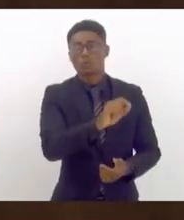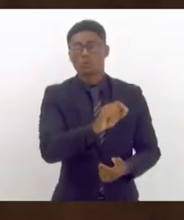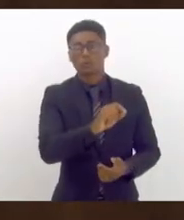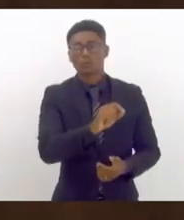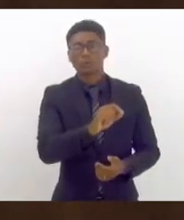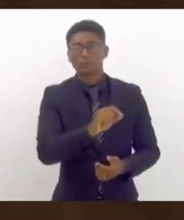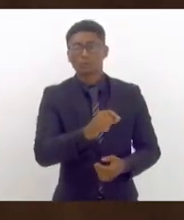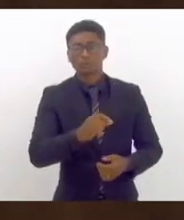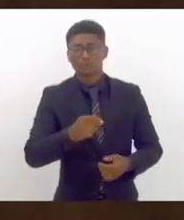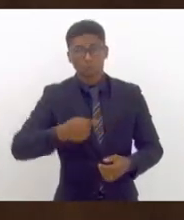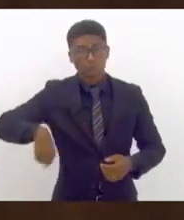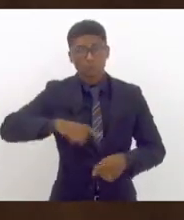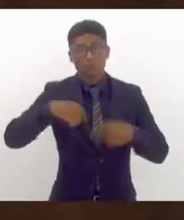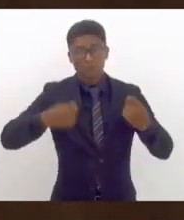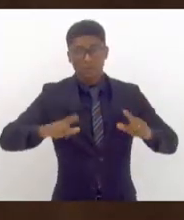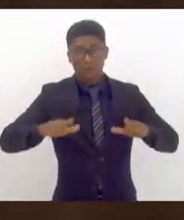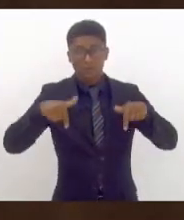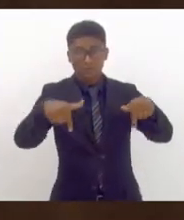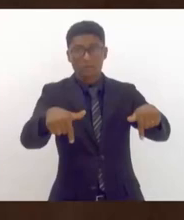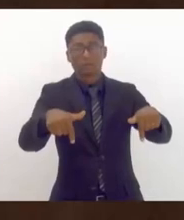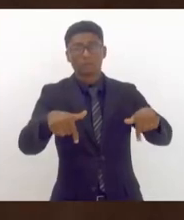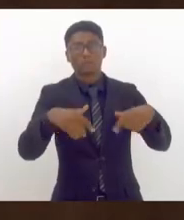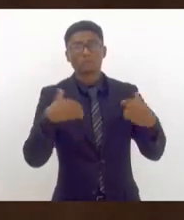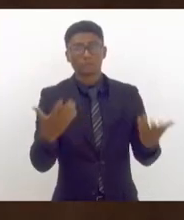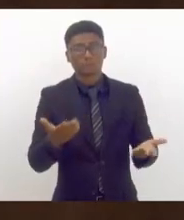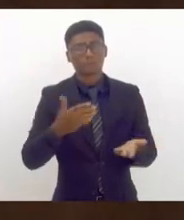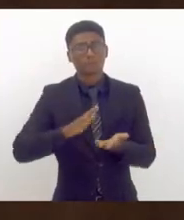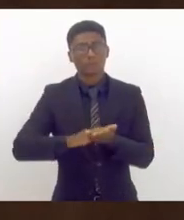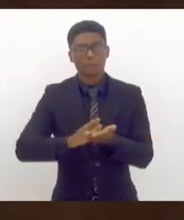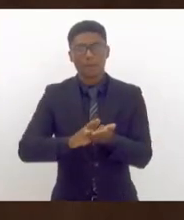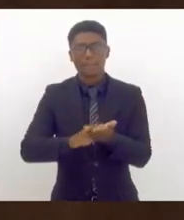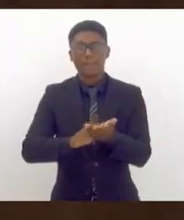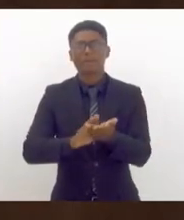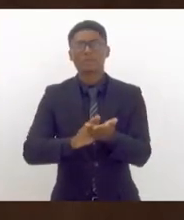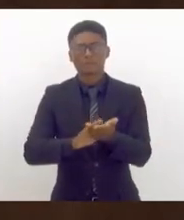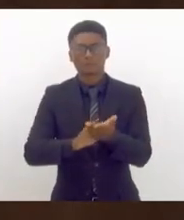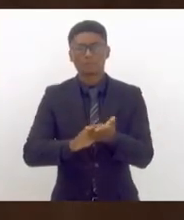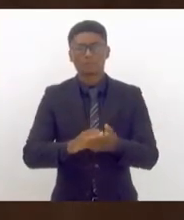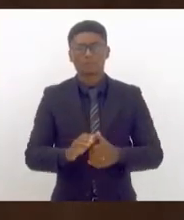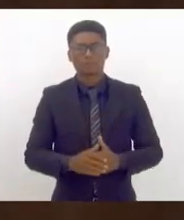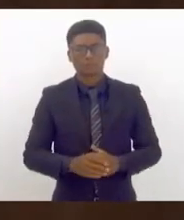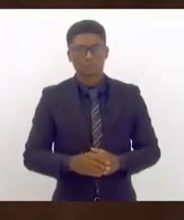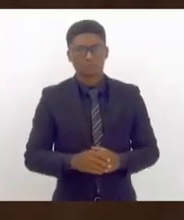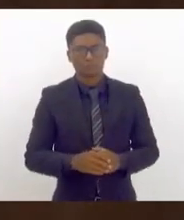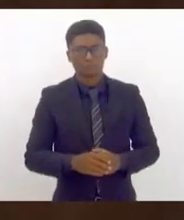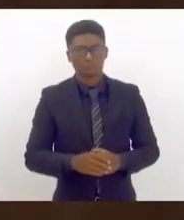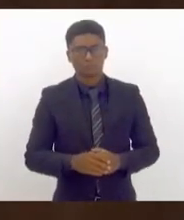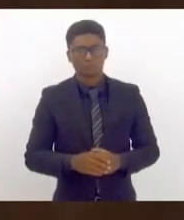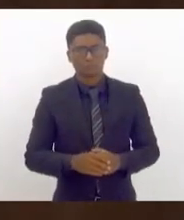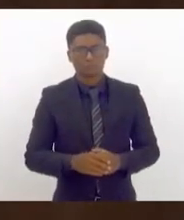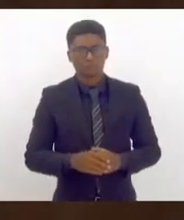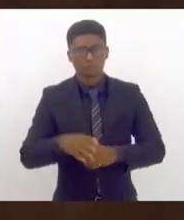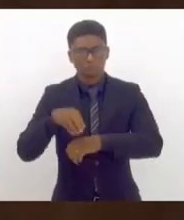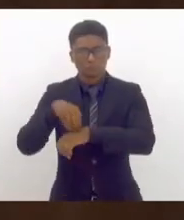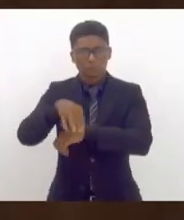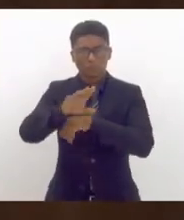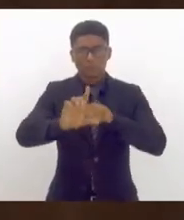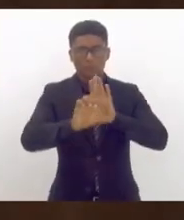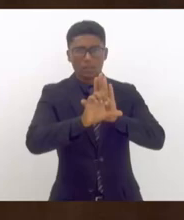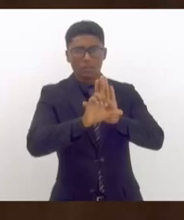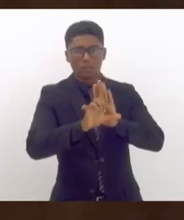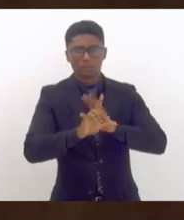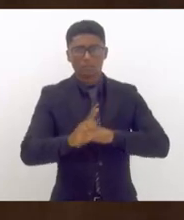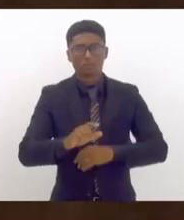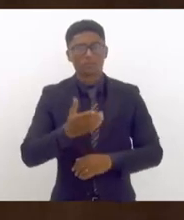precisa ser enfrentada e queria, portanto, parabenizar a iniciativa da indicação legislativa do